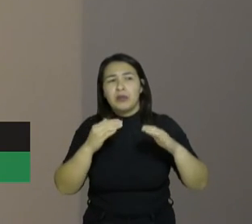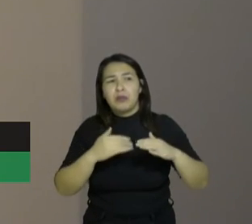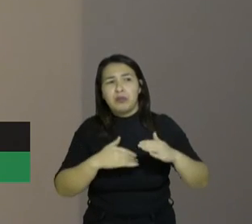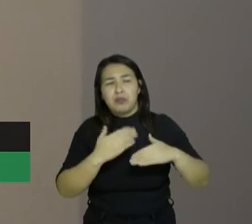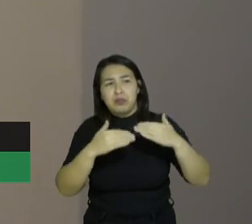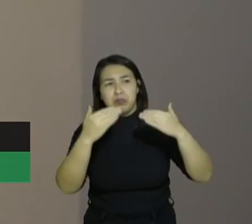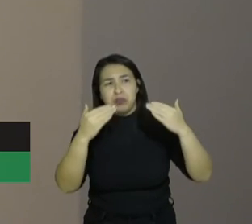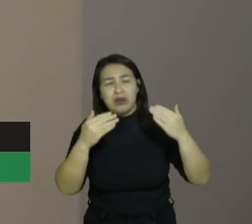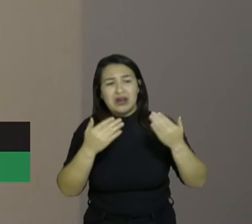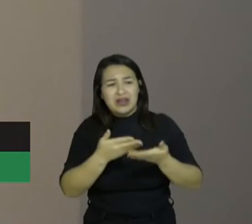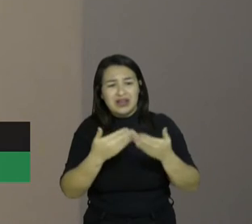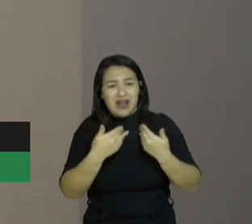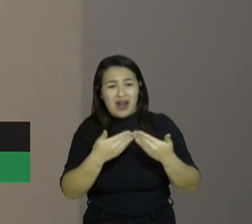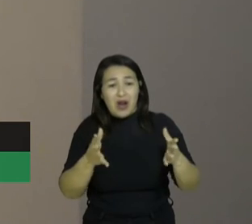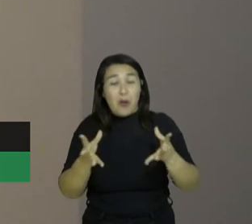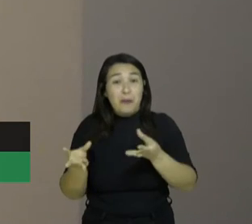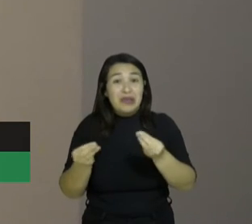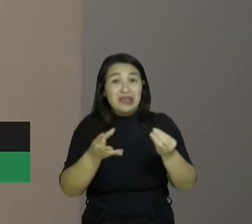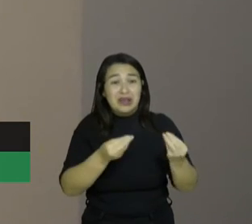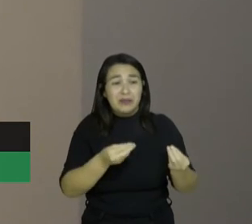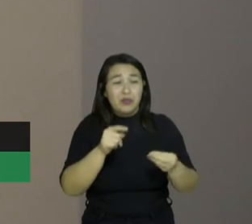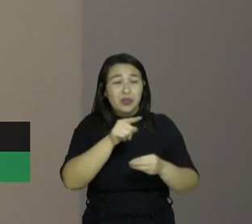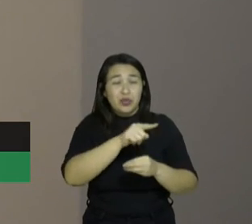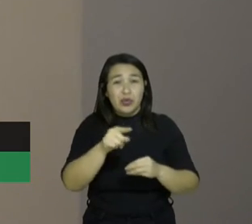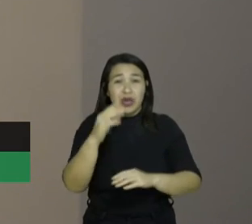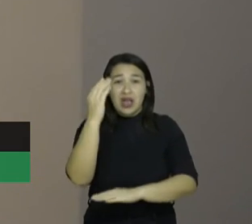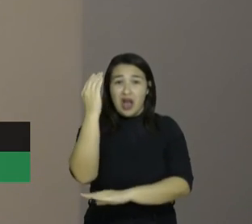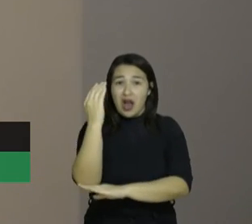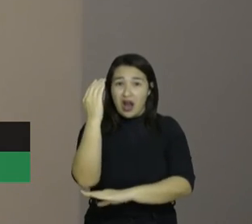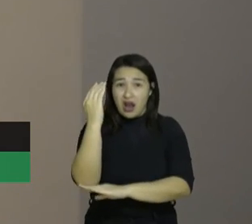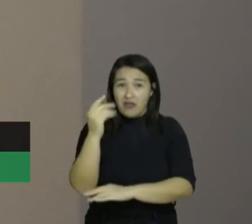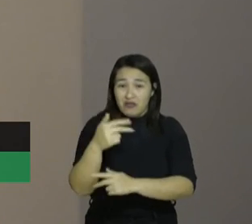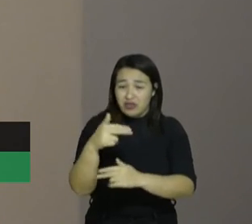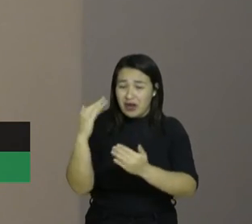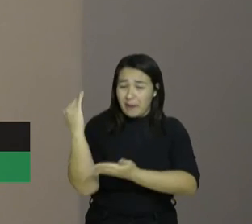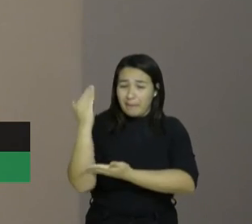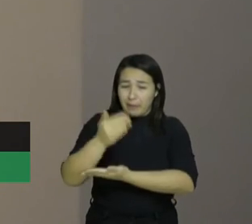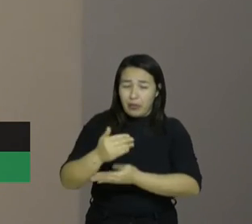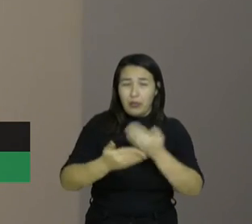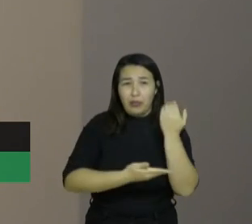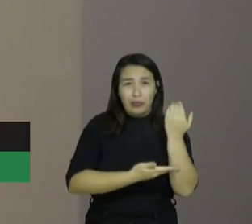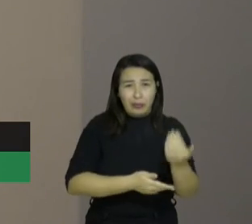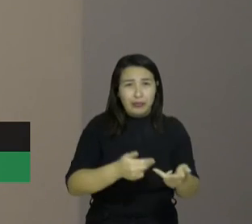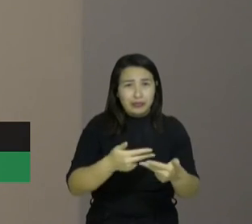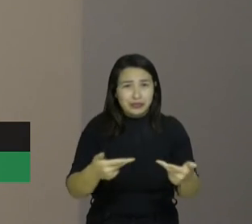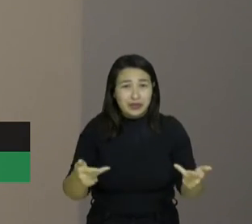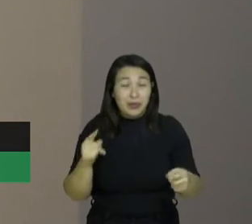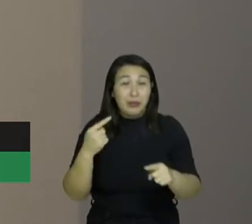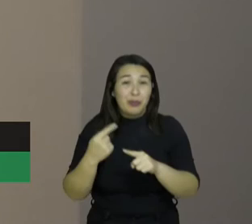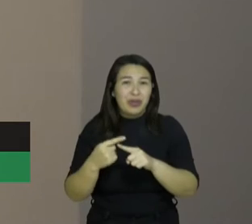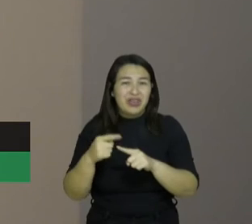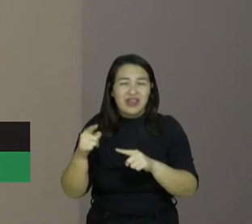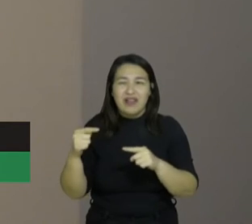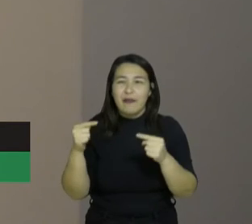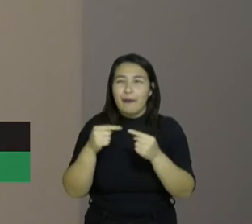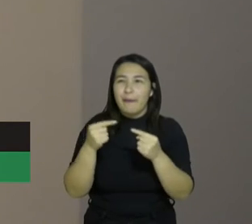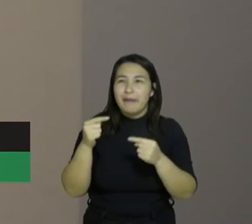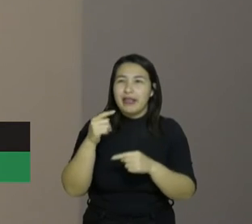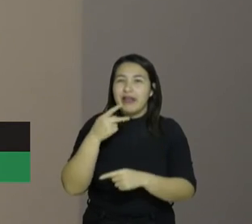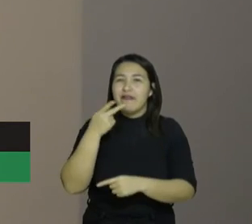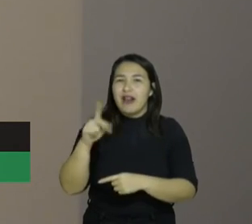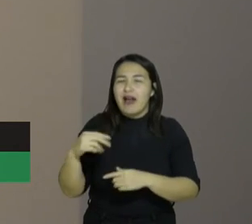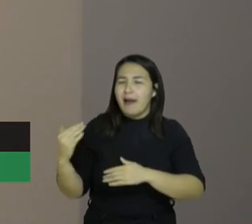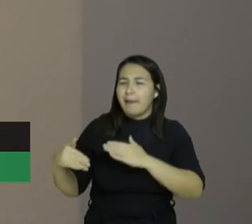desenfreada e muitas vezes ilegal destes ecossistemas em nome de um suposto desenvolvimento o